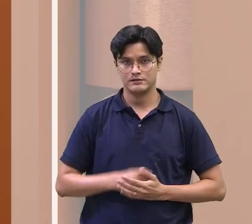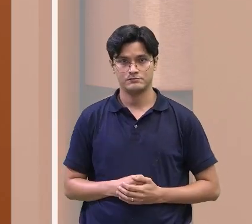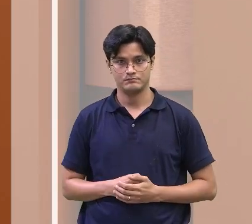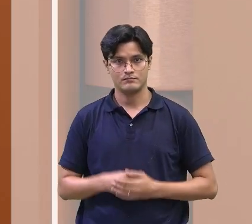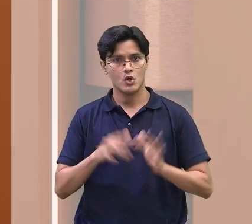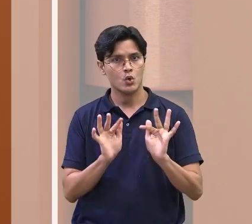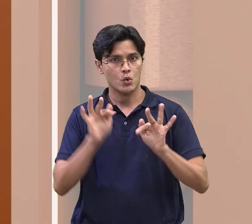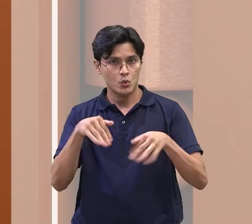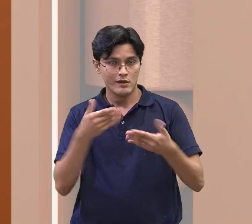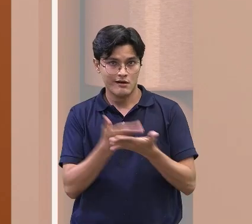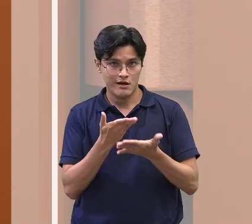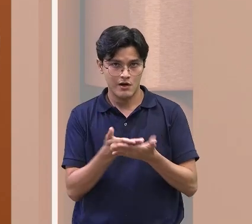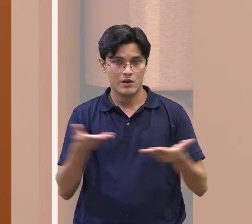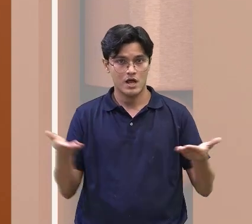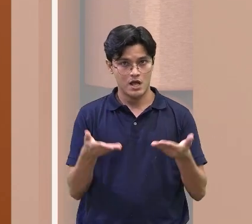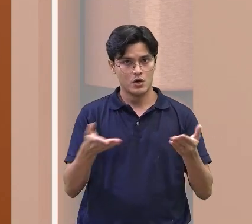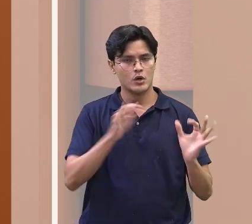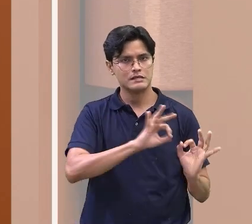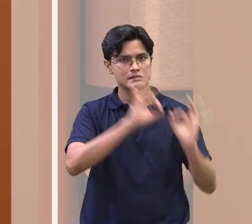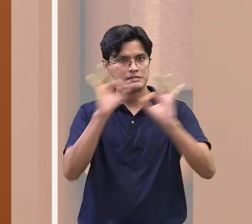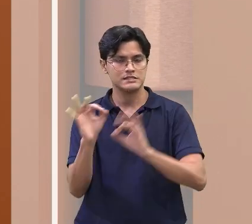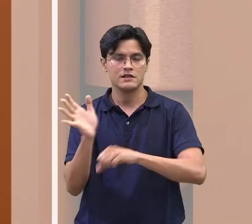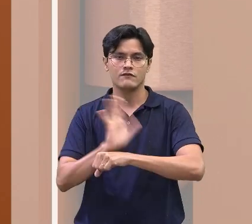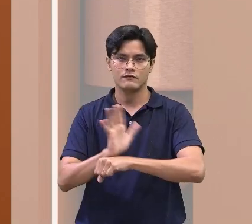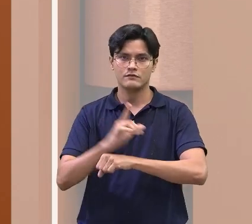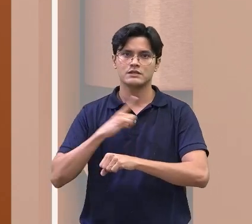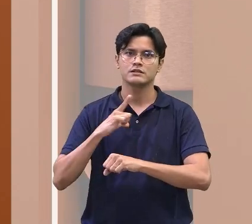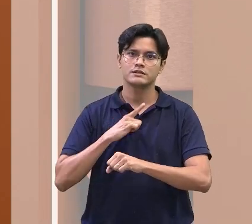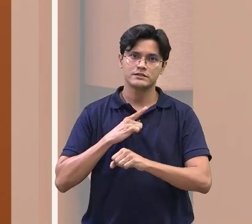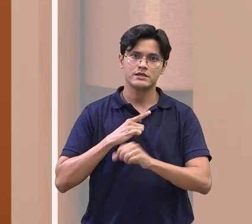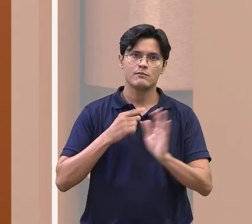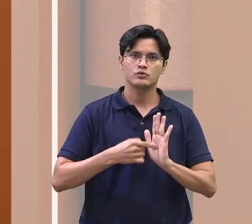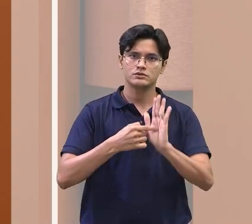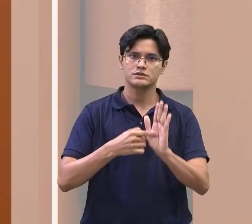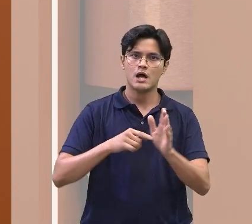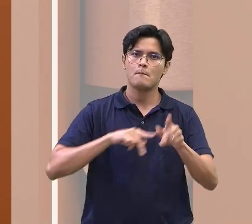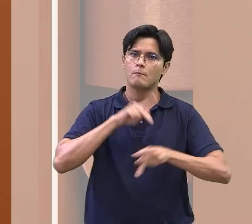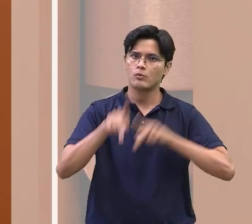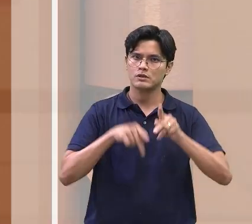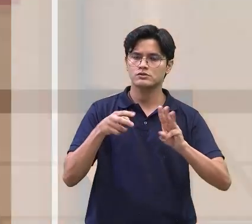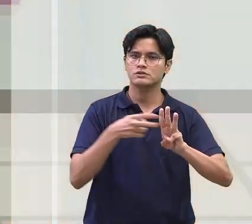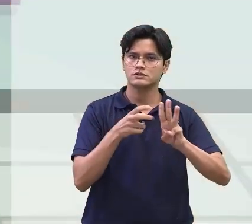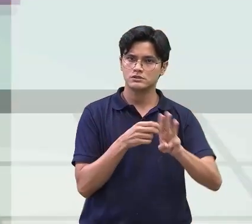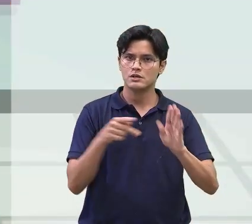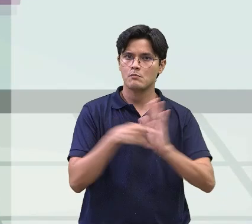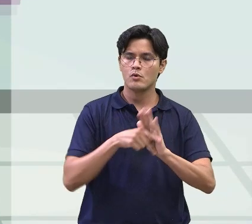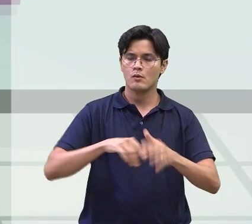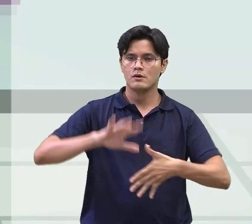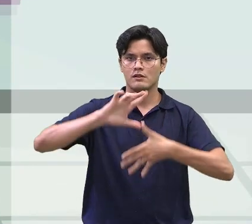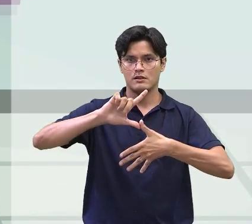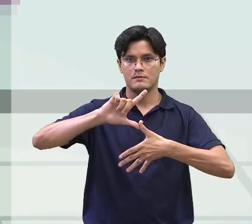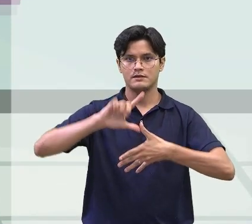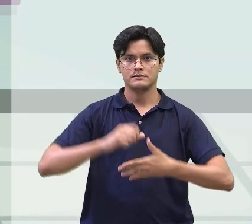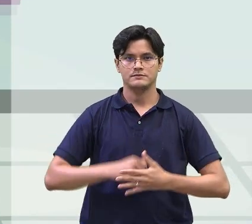vai assistir um vídeo que vai trazer outras populações da América Latina.